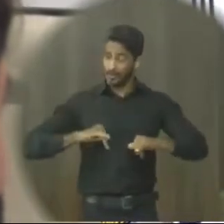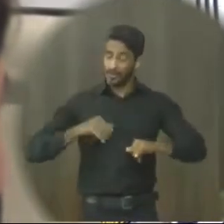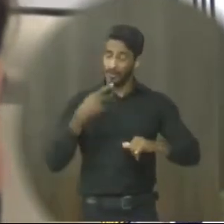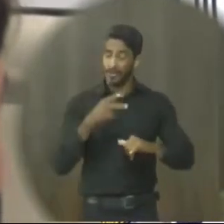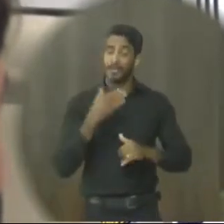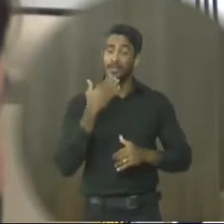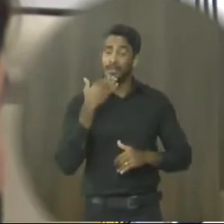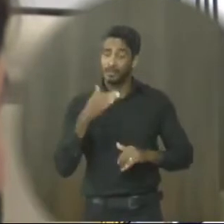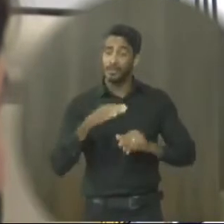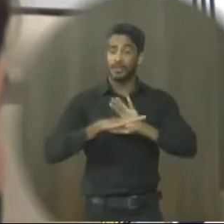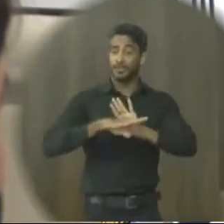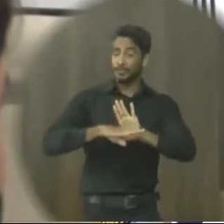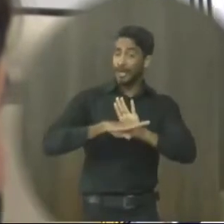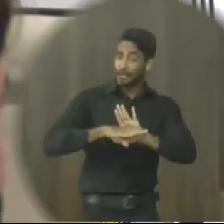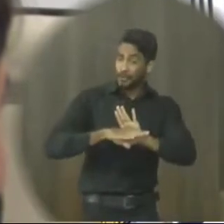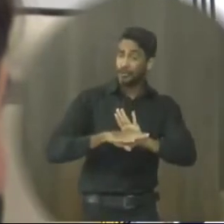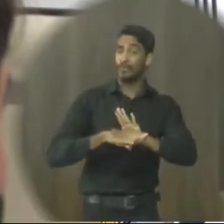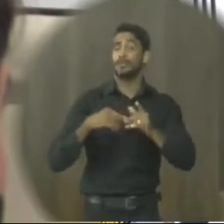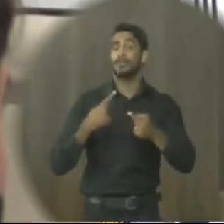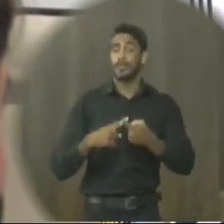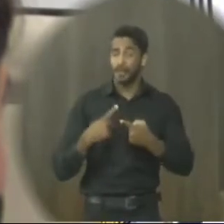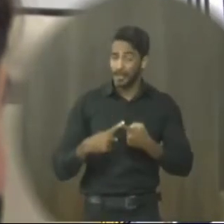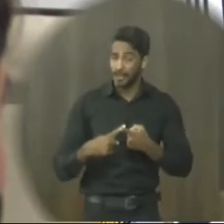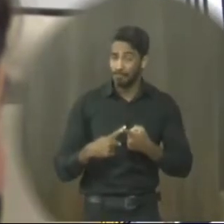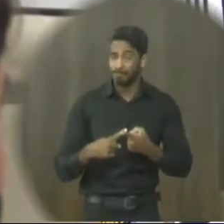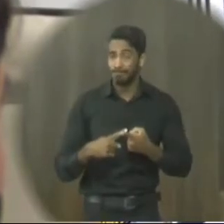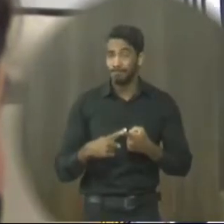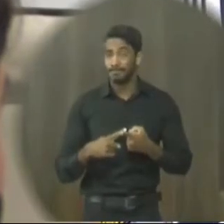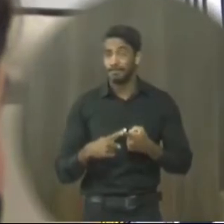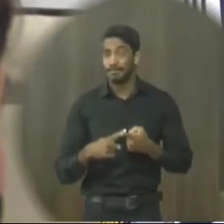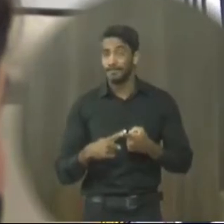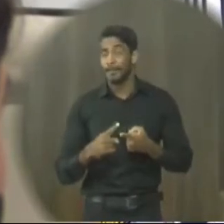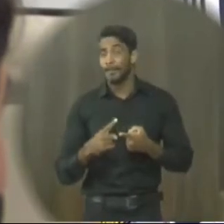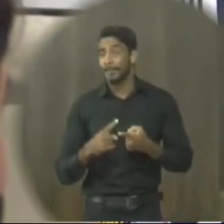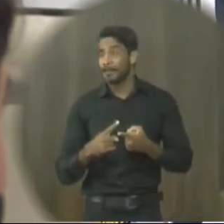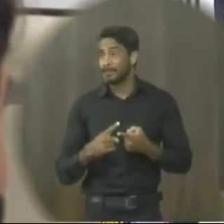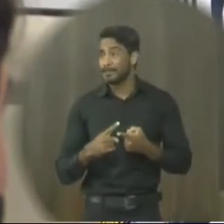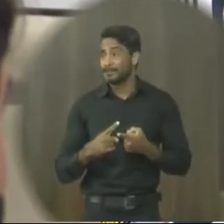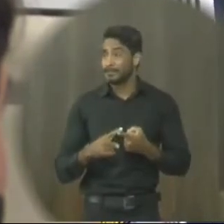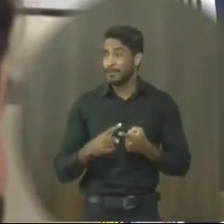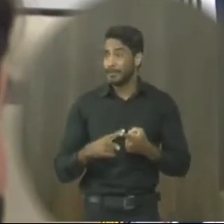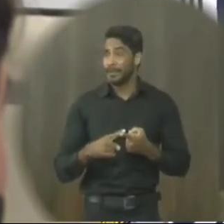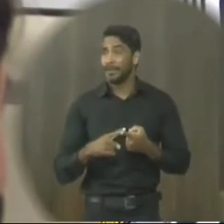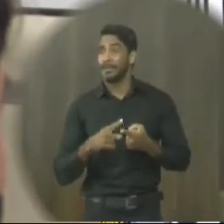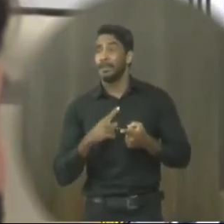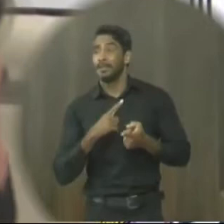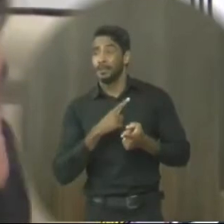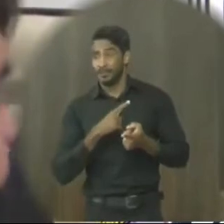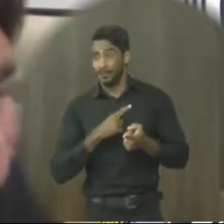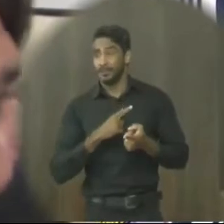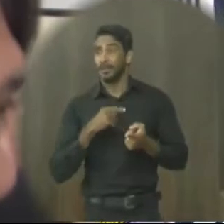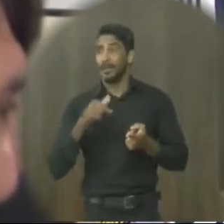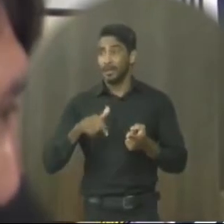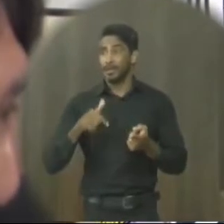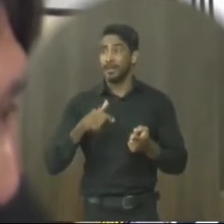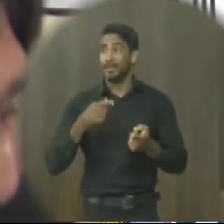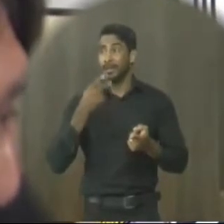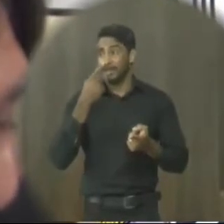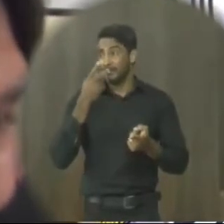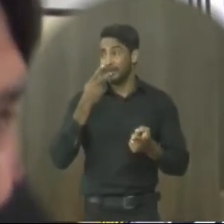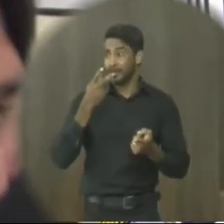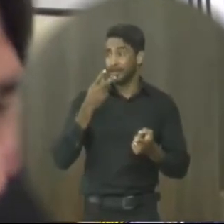me pediram uma ajuda, porque viram em mim assim a representante, né, que poderia trazer para essa casa aqui a voz deles